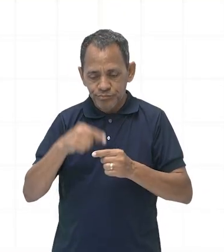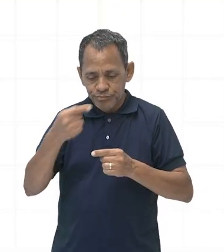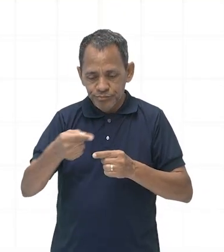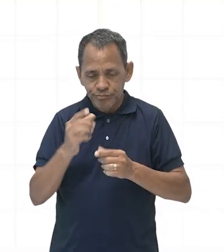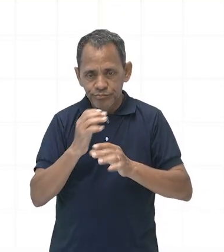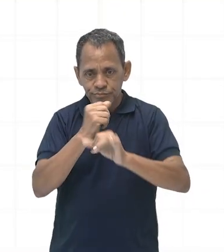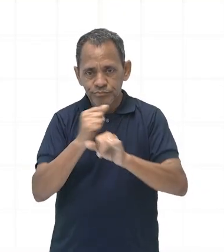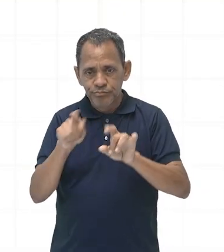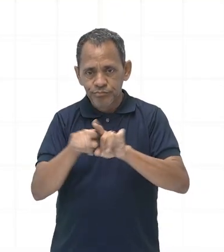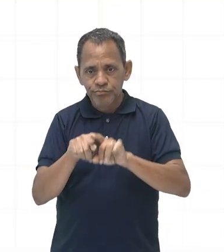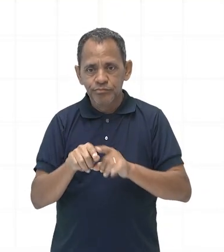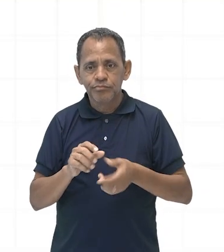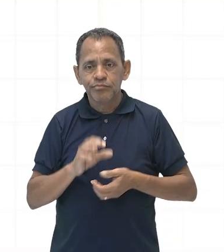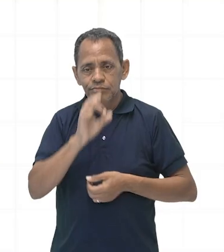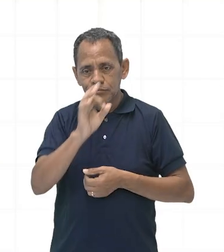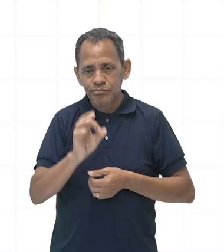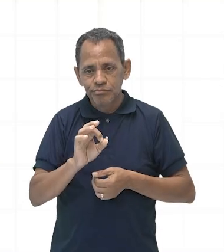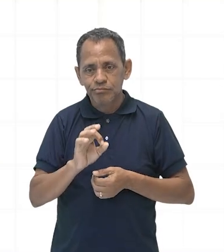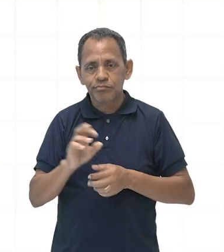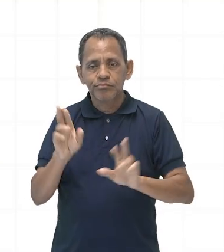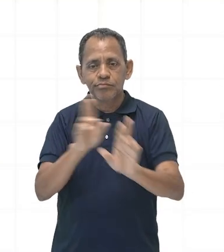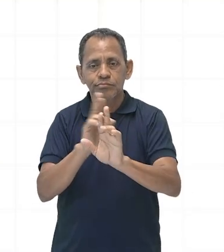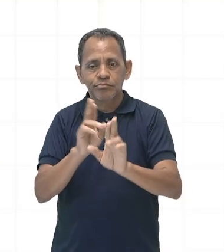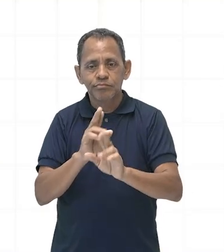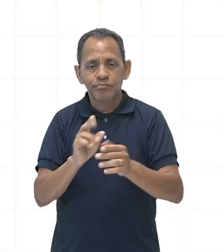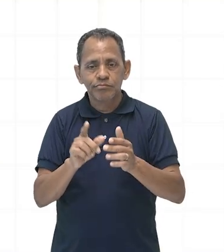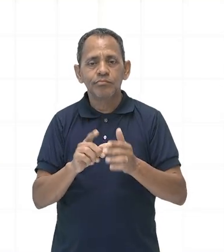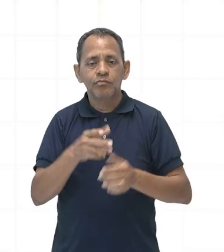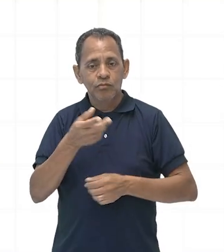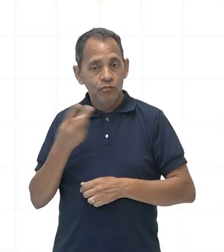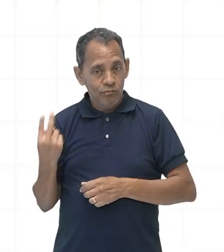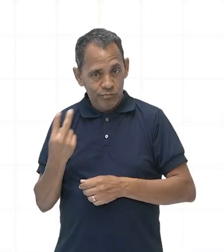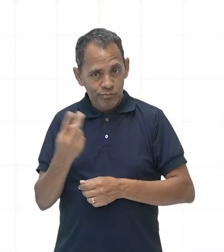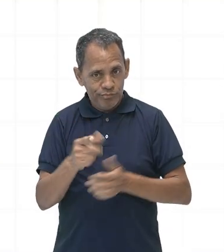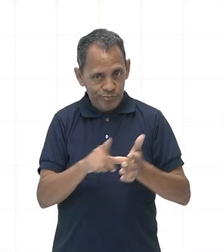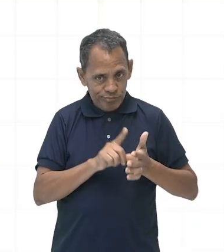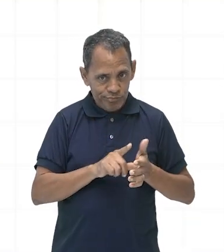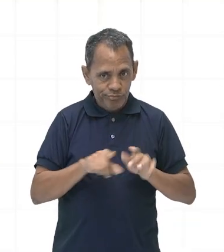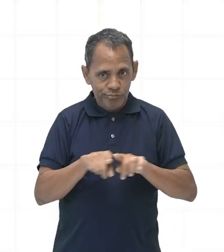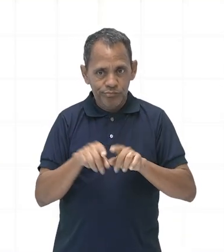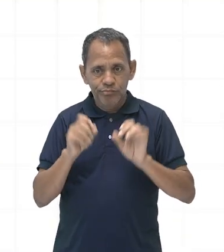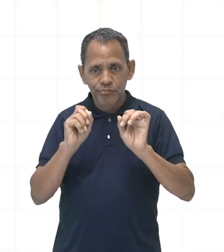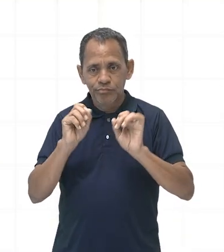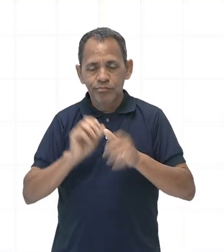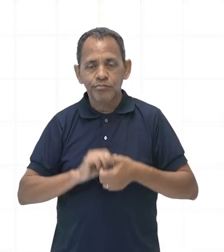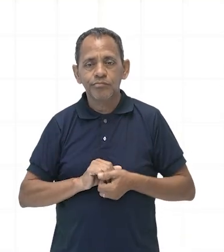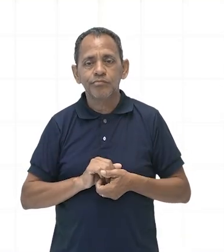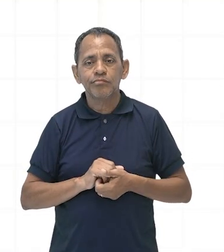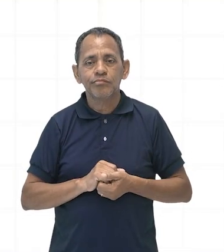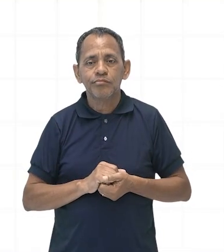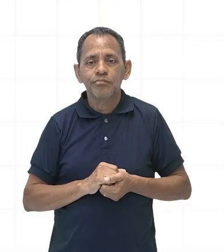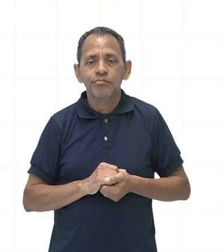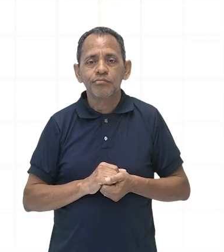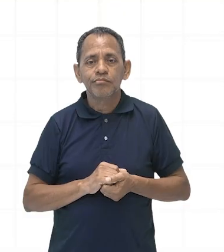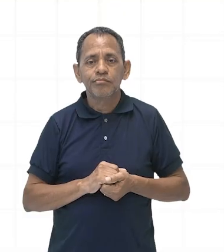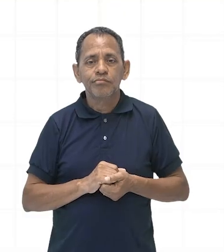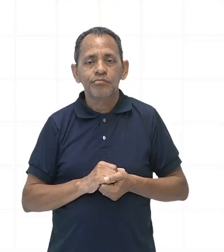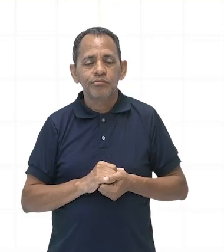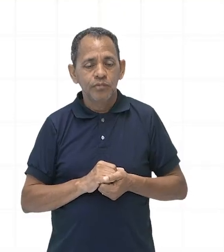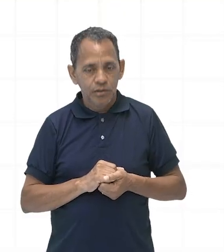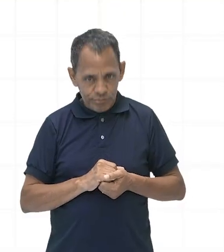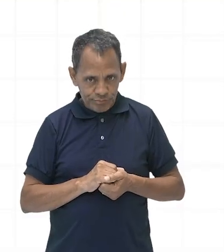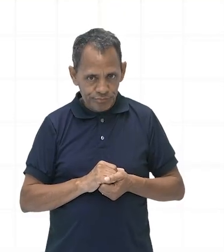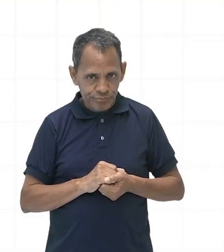para calcular o percentual de desconto em relação ao preço original, nós vamos fazer o seguinte. O percentual de desconto vai ser